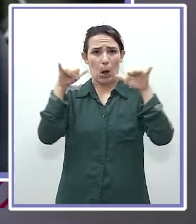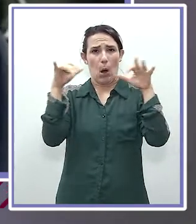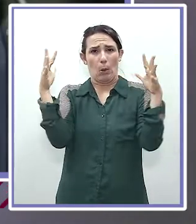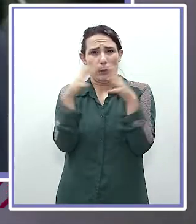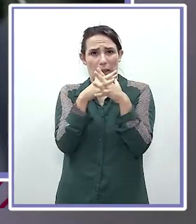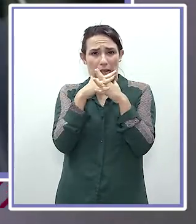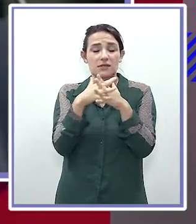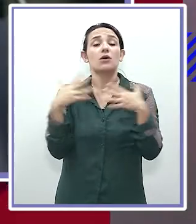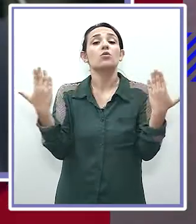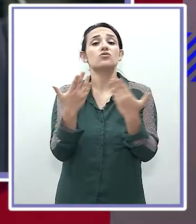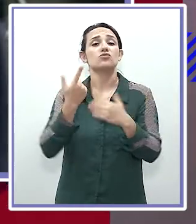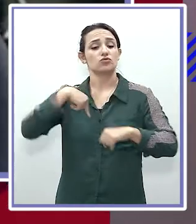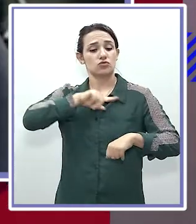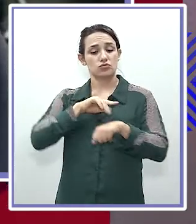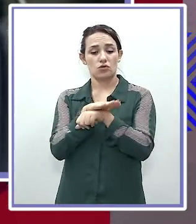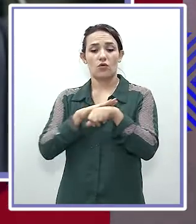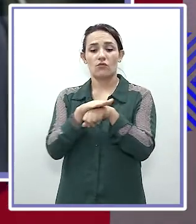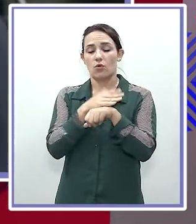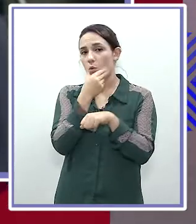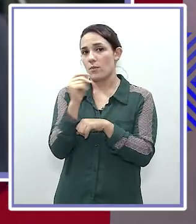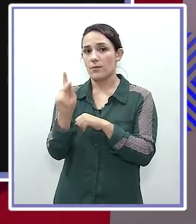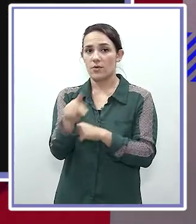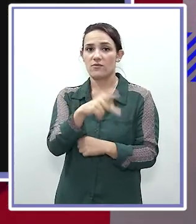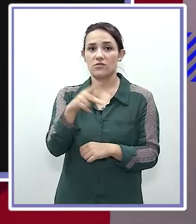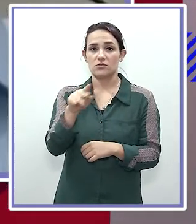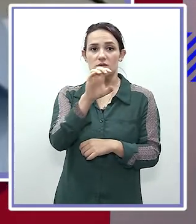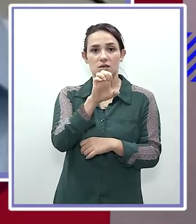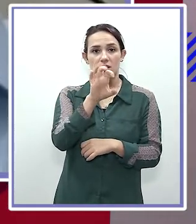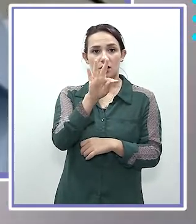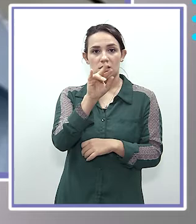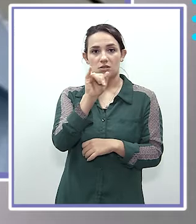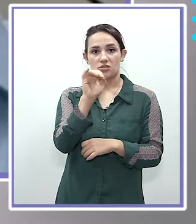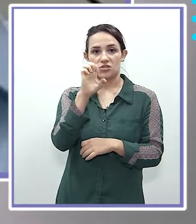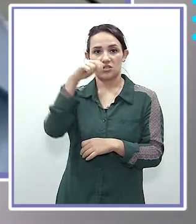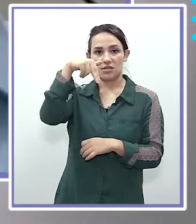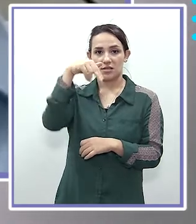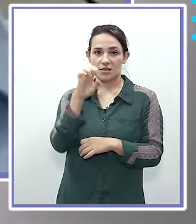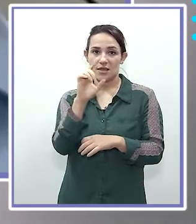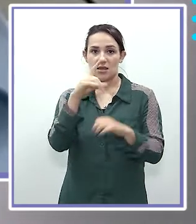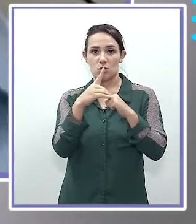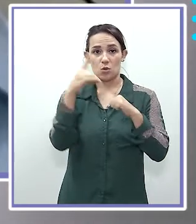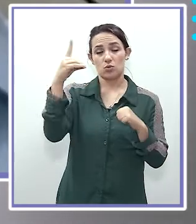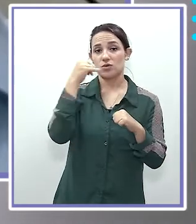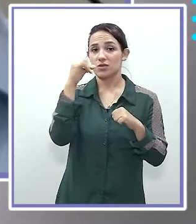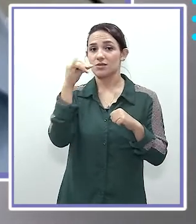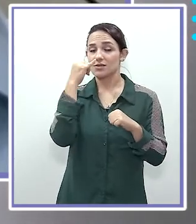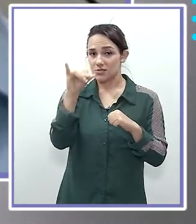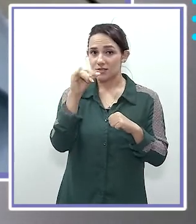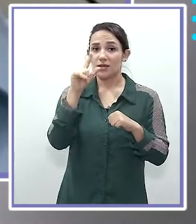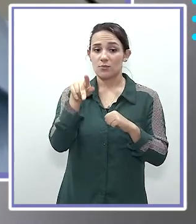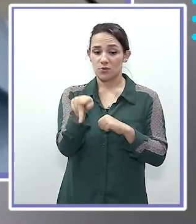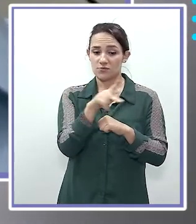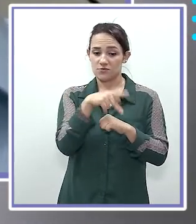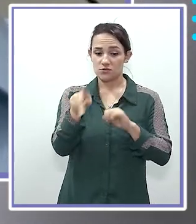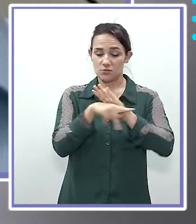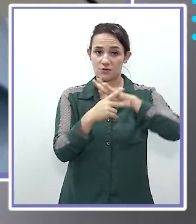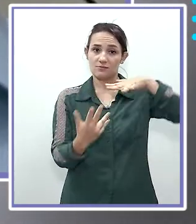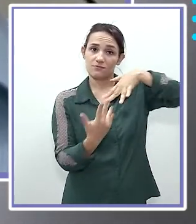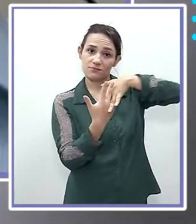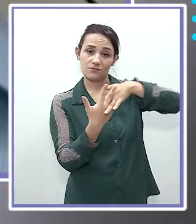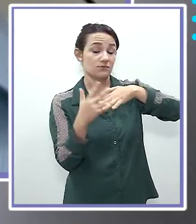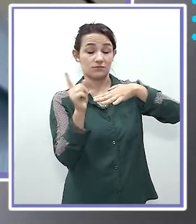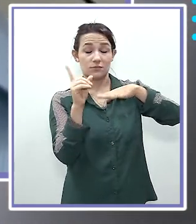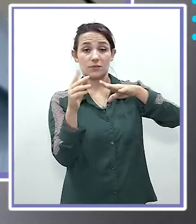vai conversar com o professor Etienne Biasotto, doutor em Engenharia Elétrica, professor da Universidade